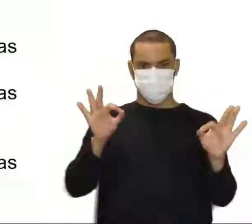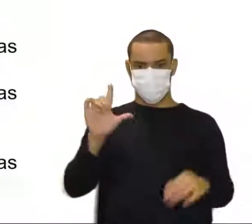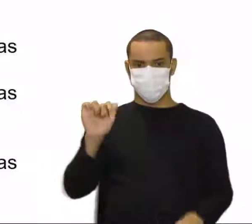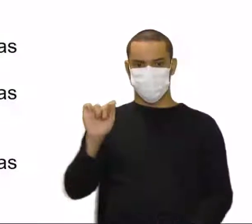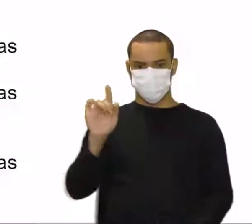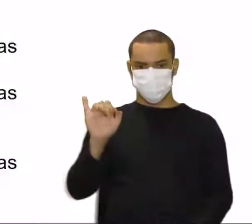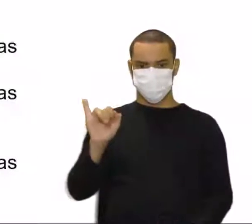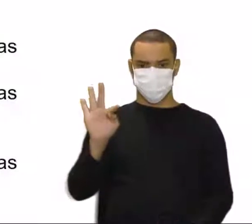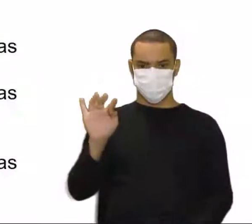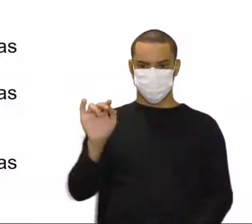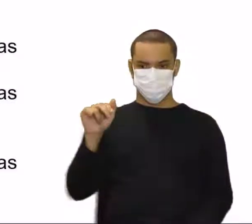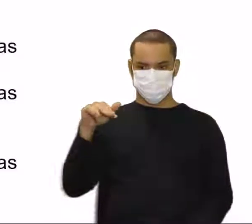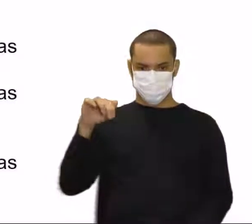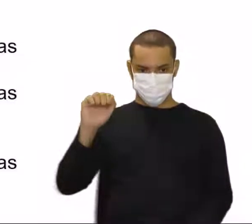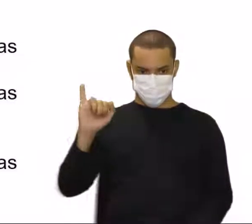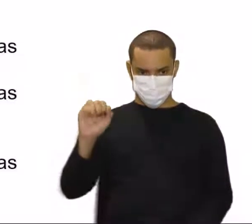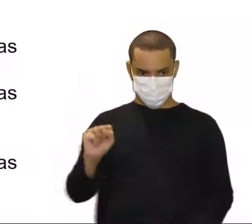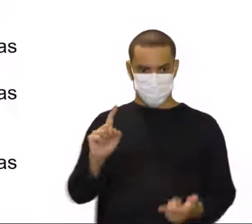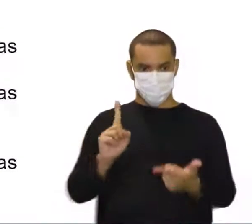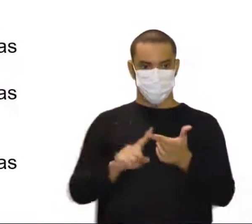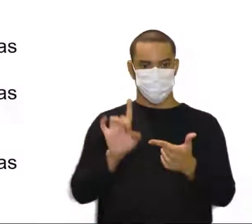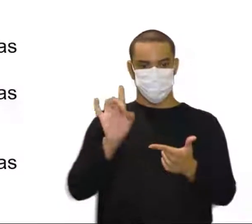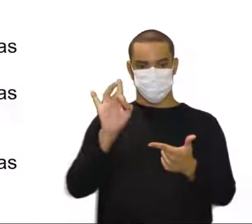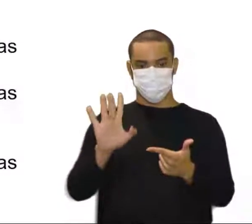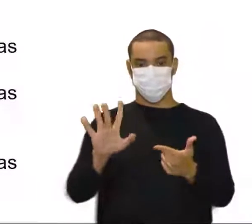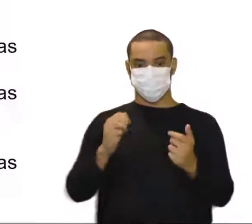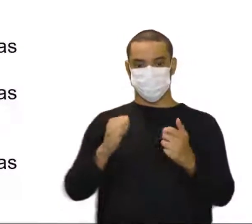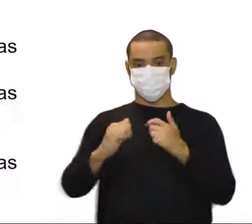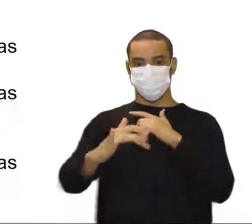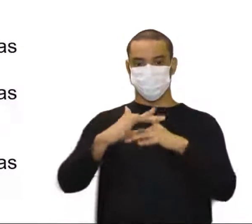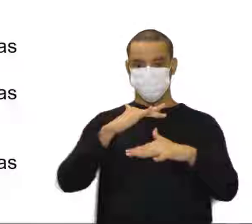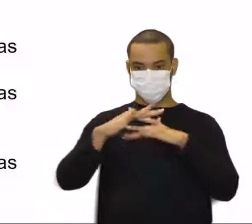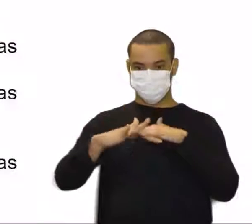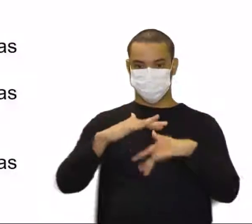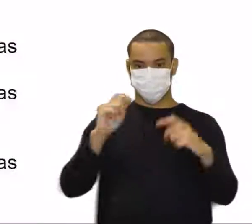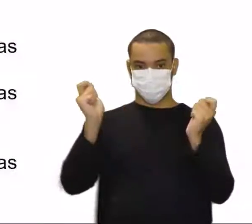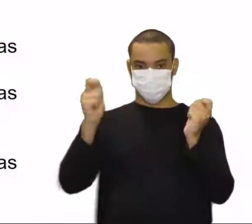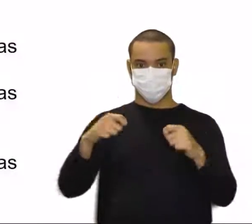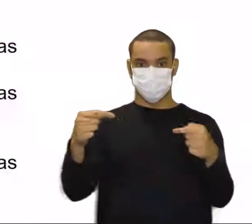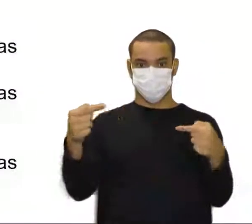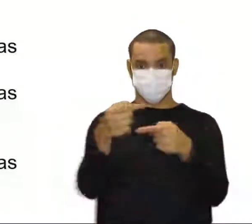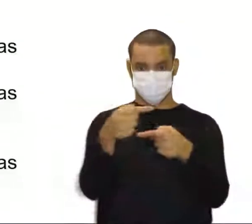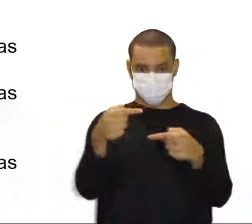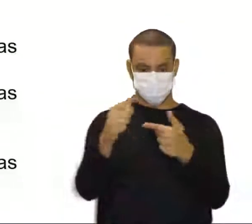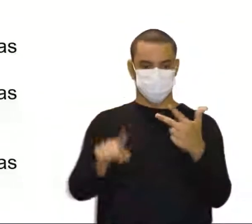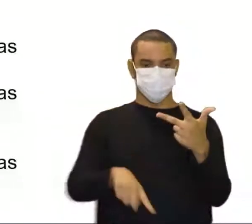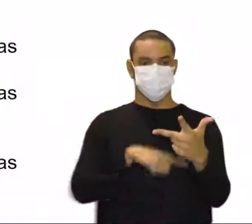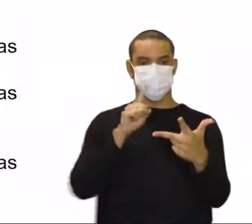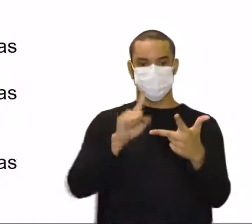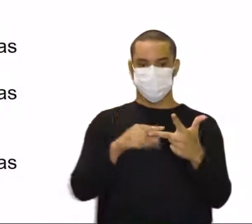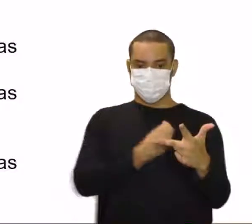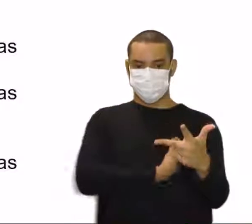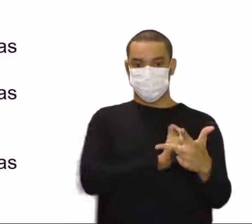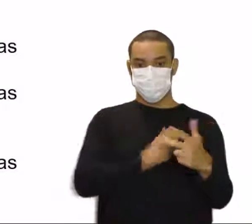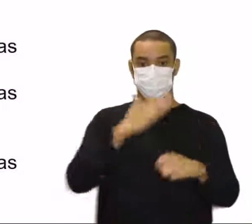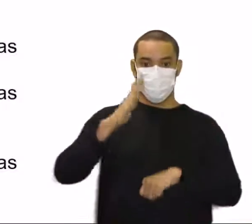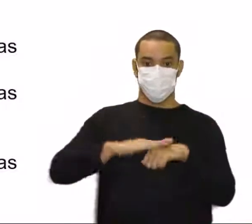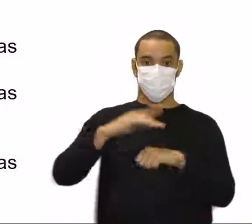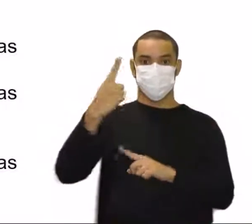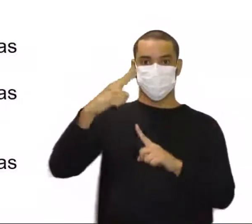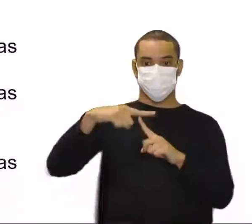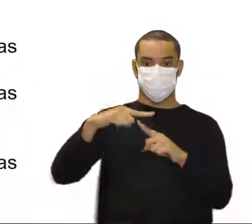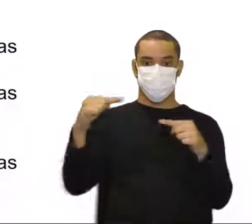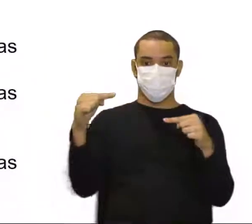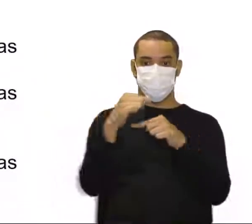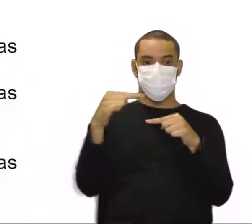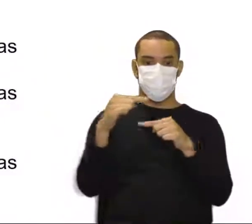longitudinais. 2. Apenas ondas transversais admitem polarização. 3. Existem mais de um tipo de